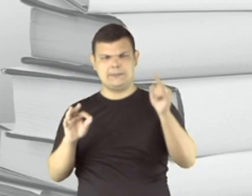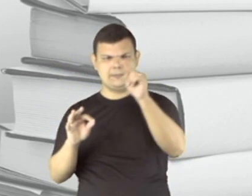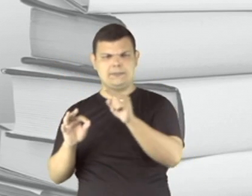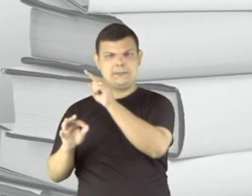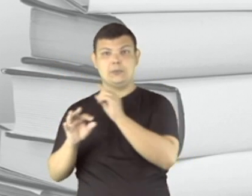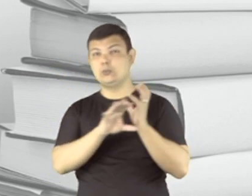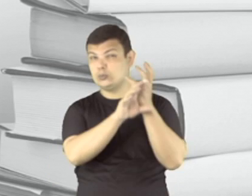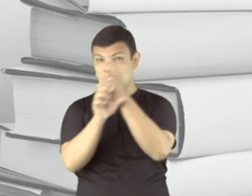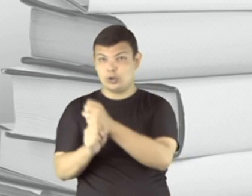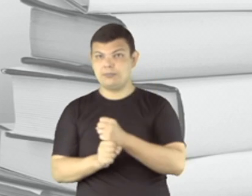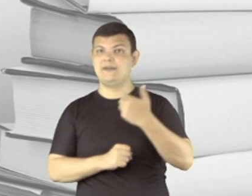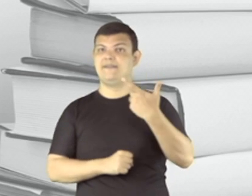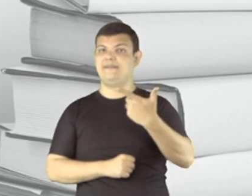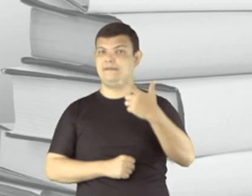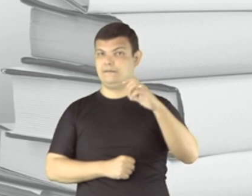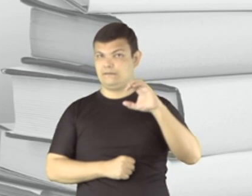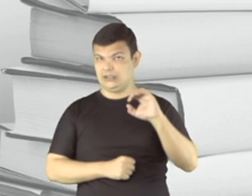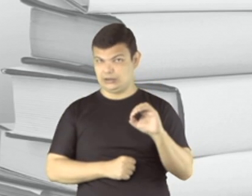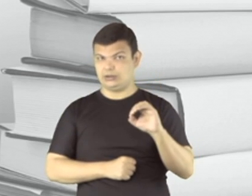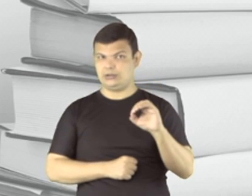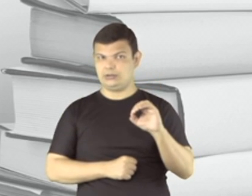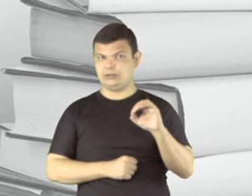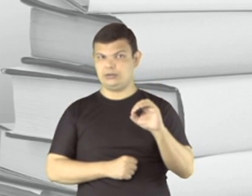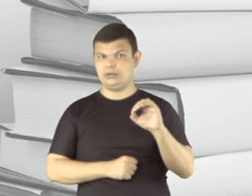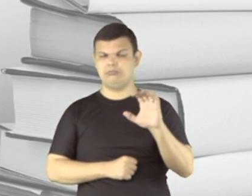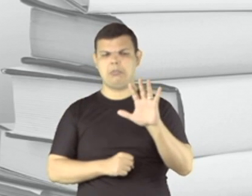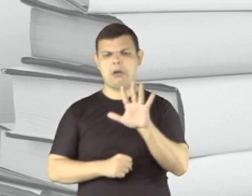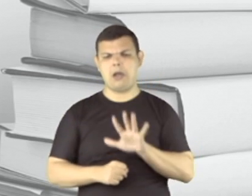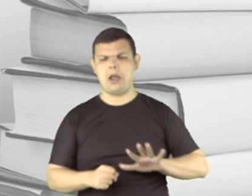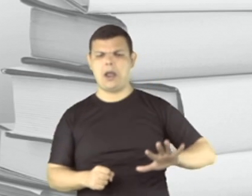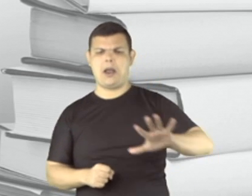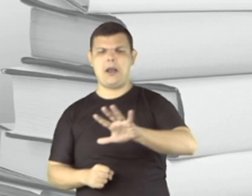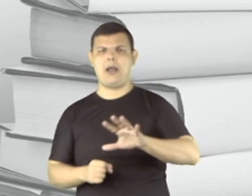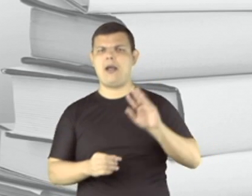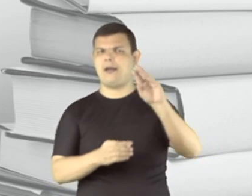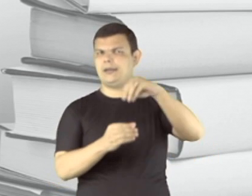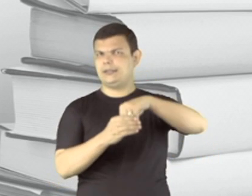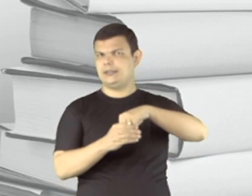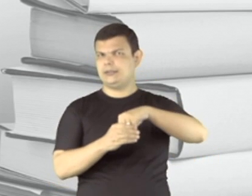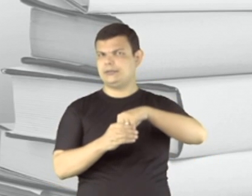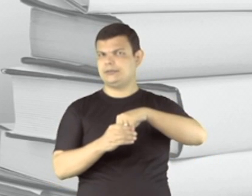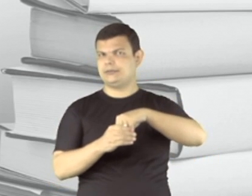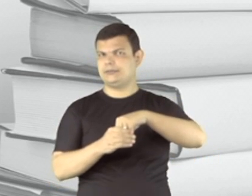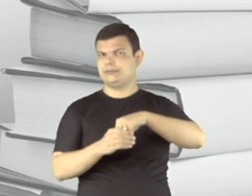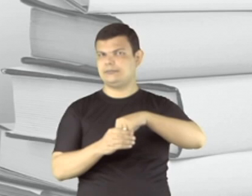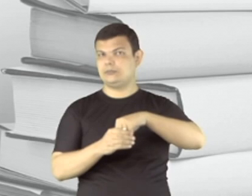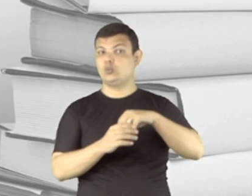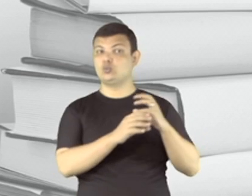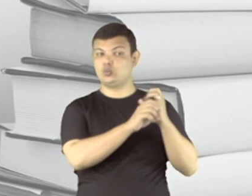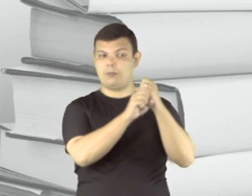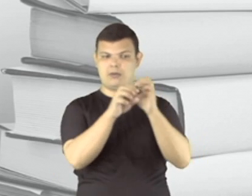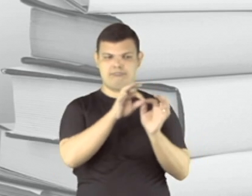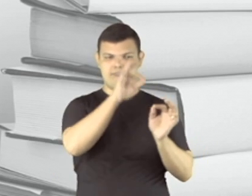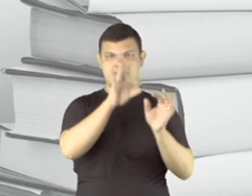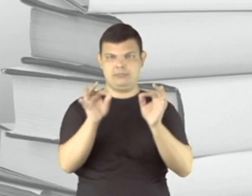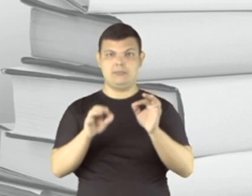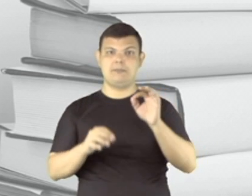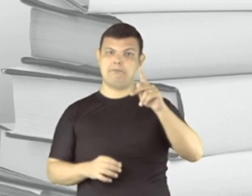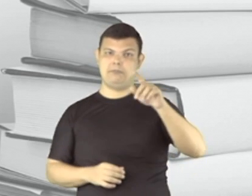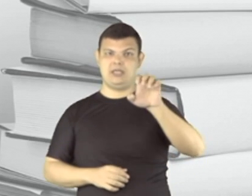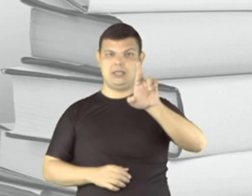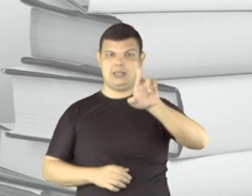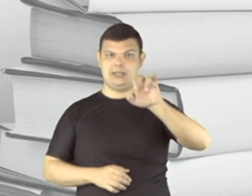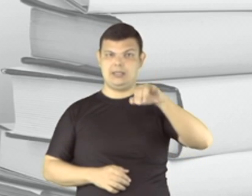vermelha, deu 20. E vamos ver, então, o perímetro é a soma da medida do contorno. Vamos